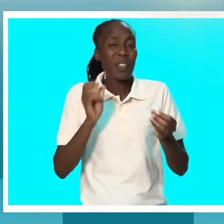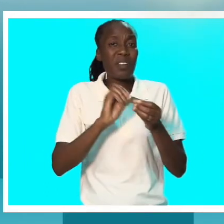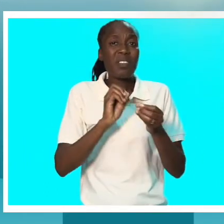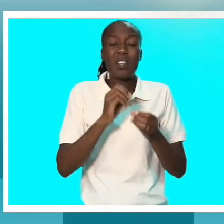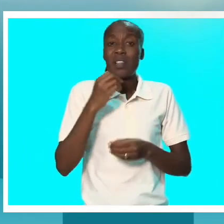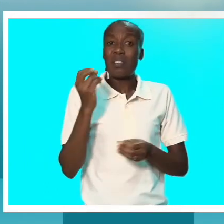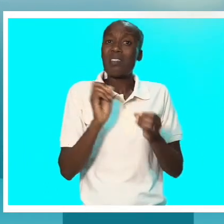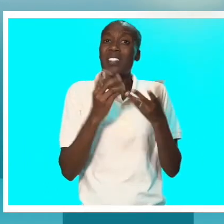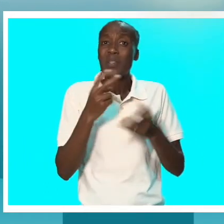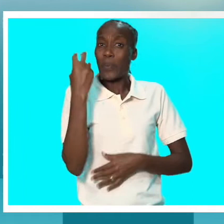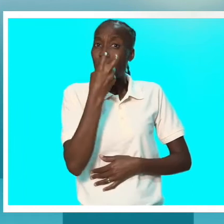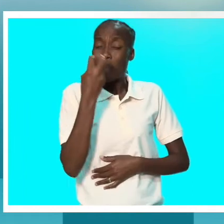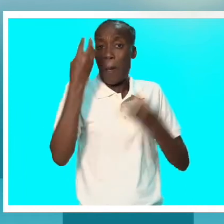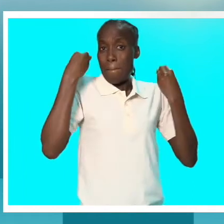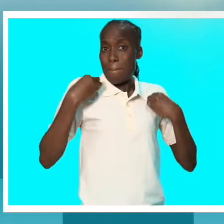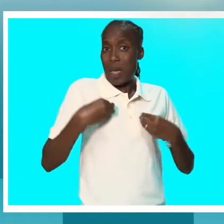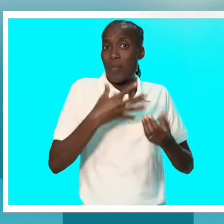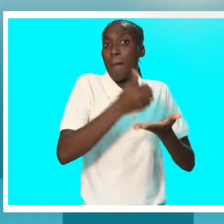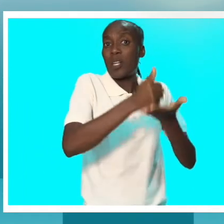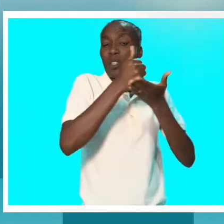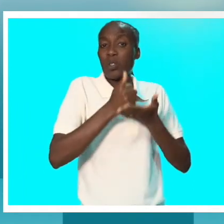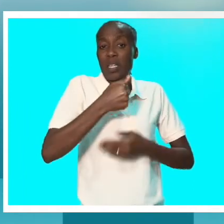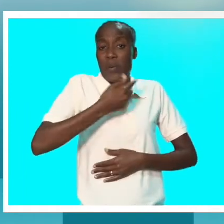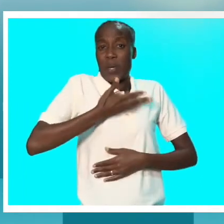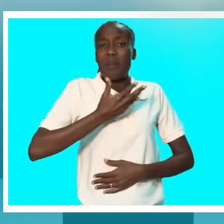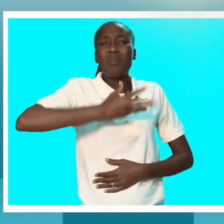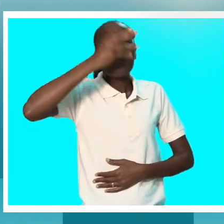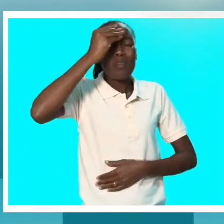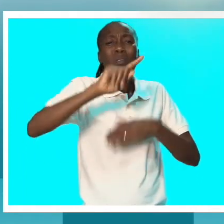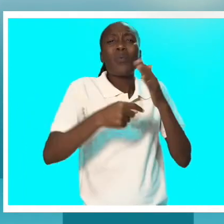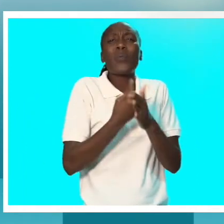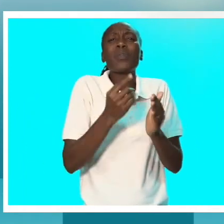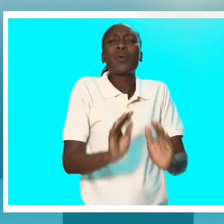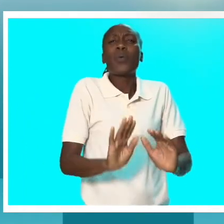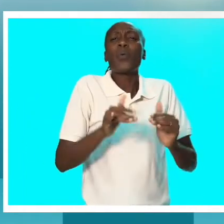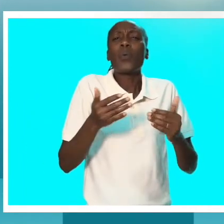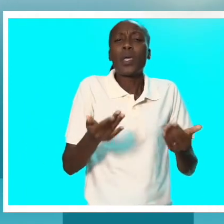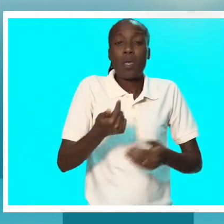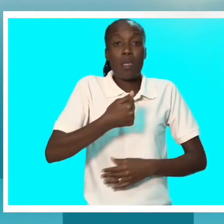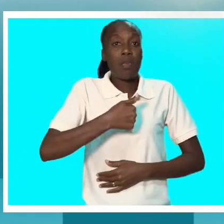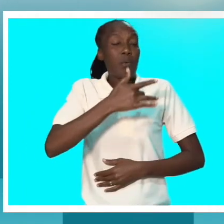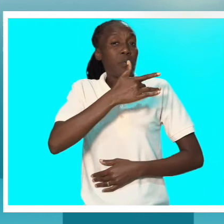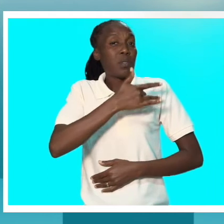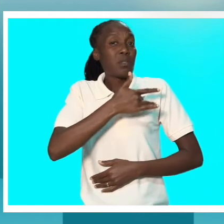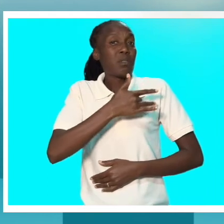eu tive que procurar a assistência médica para perceber o que estava a acontecer. Portanto, eu